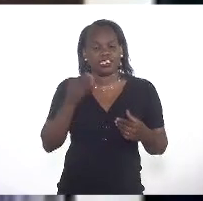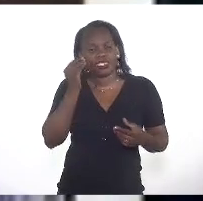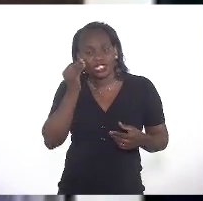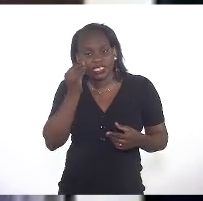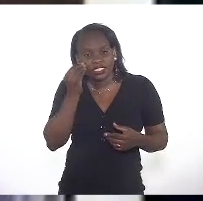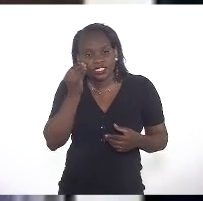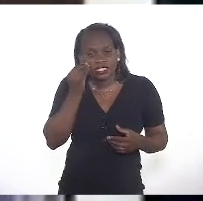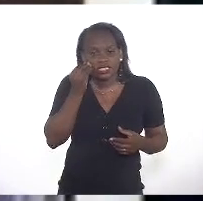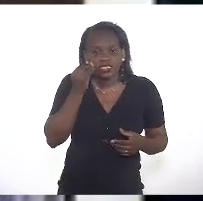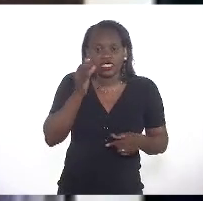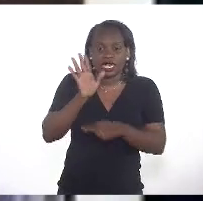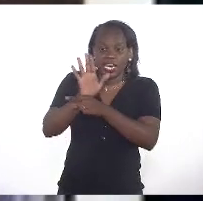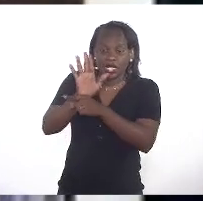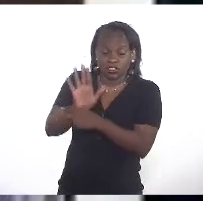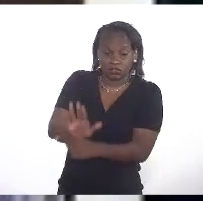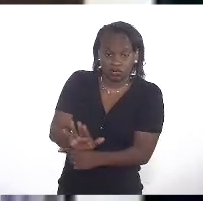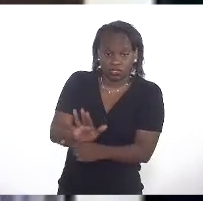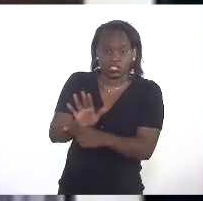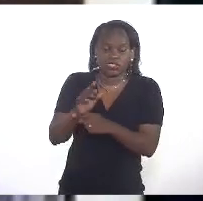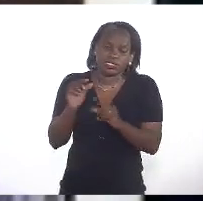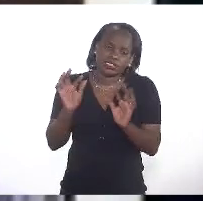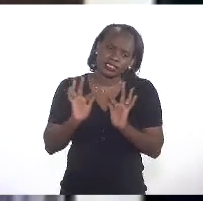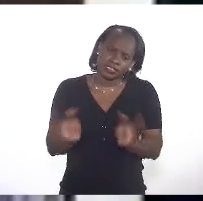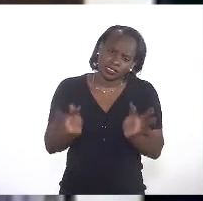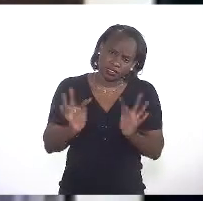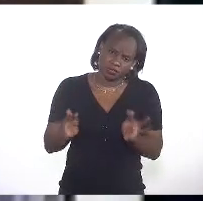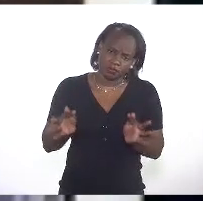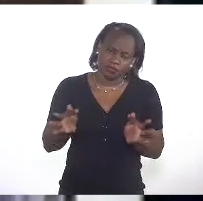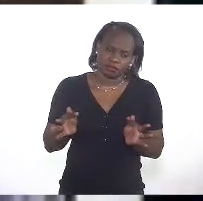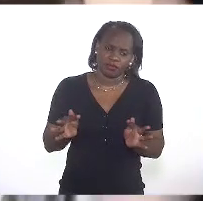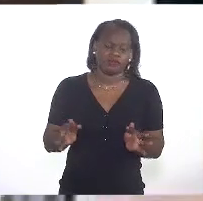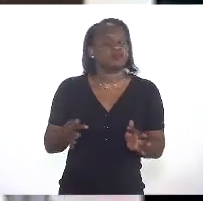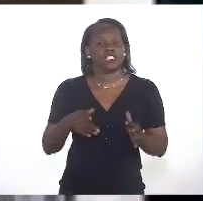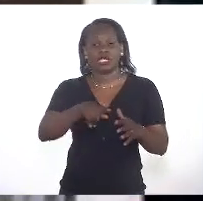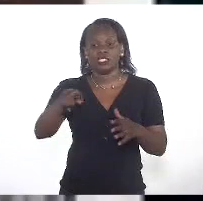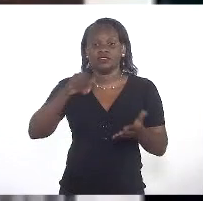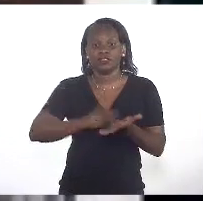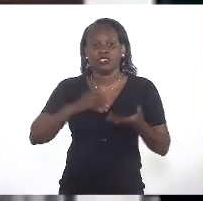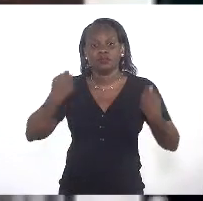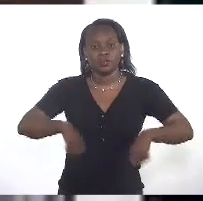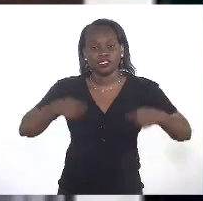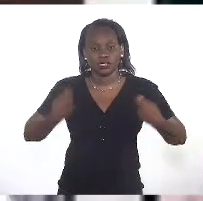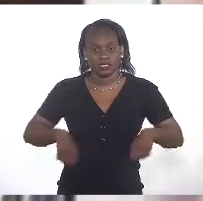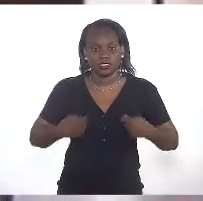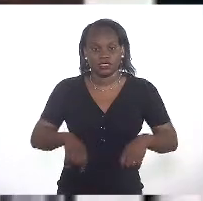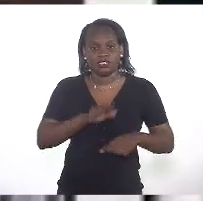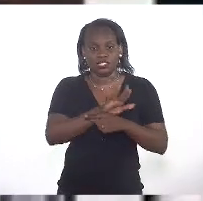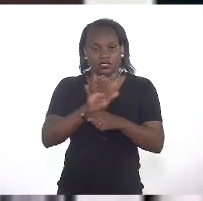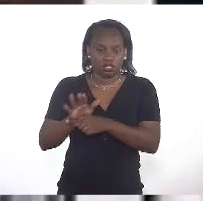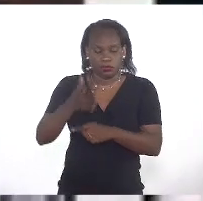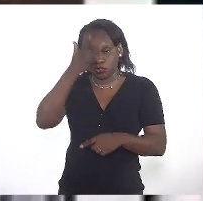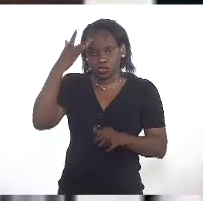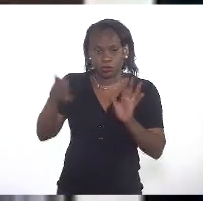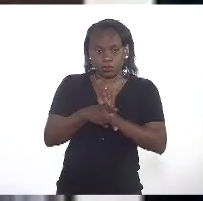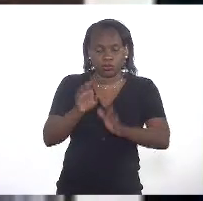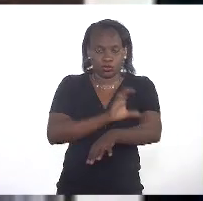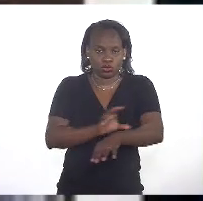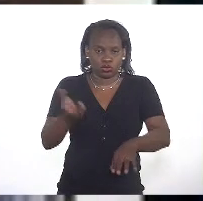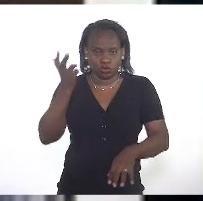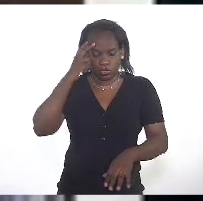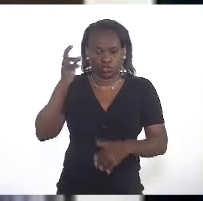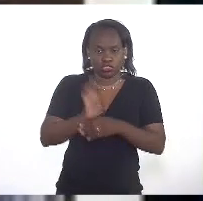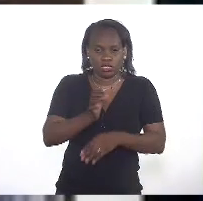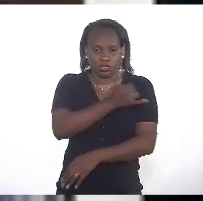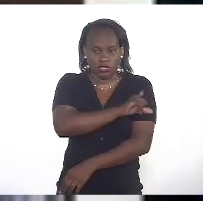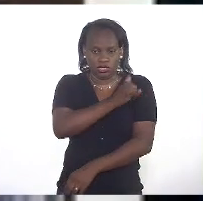tentar suprir minimamente as necessidades dos fazedores de cultura do Estado do